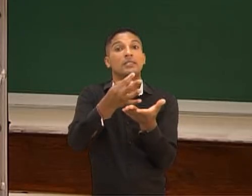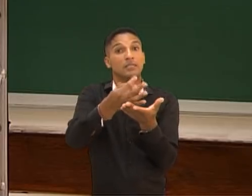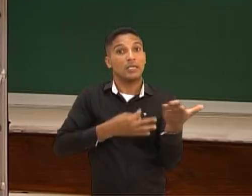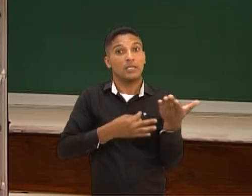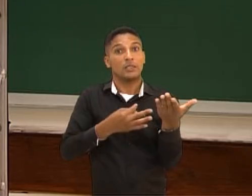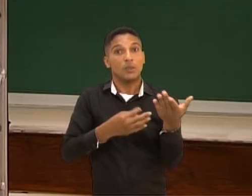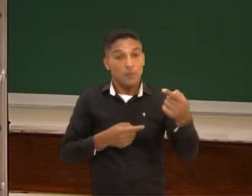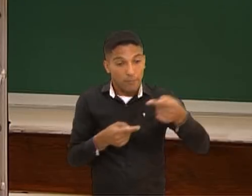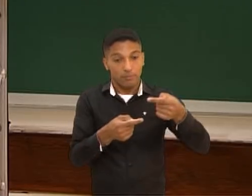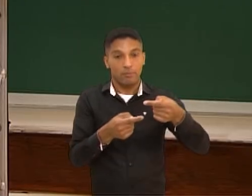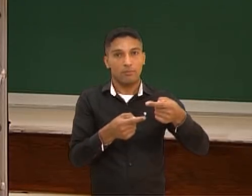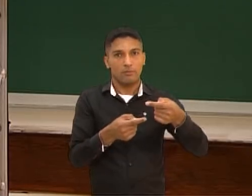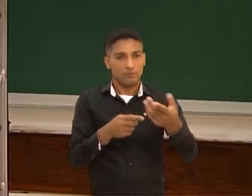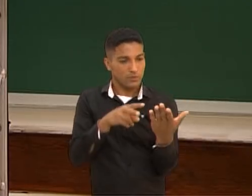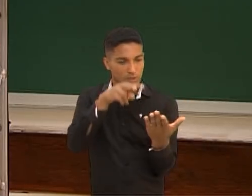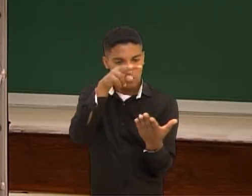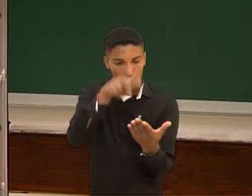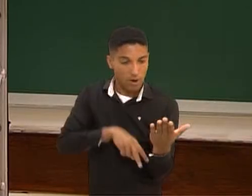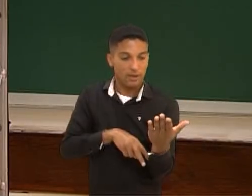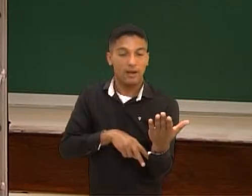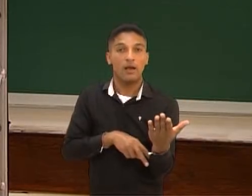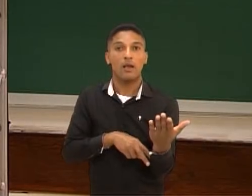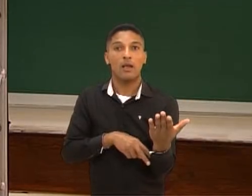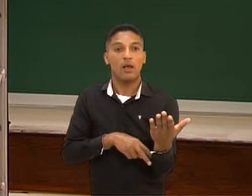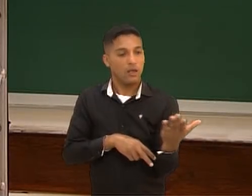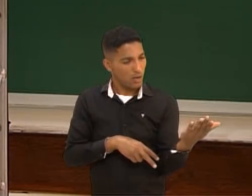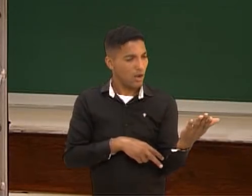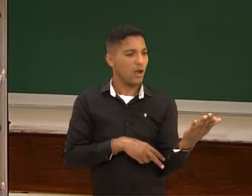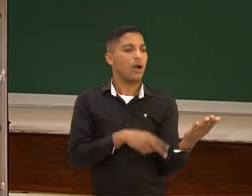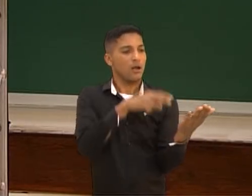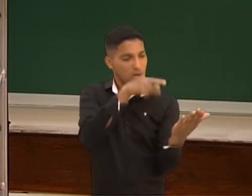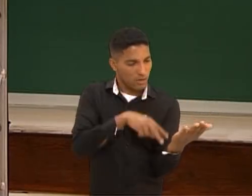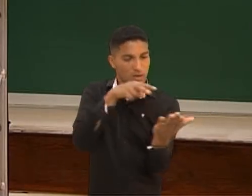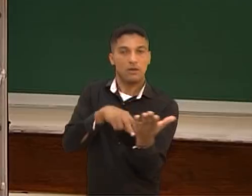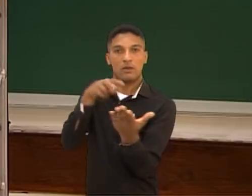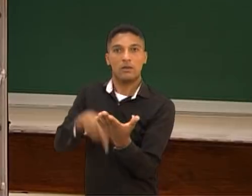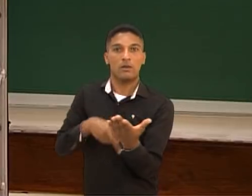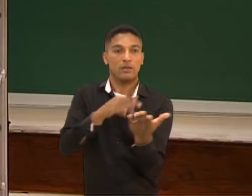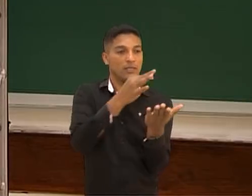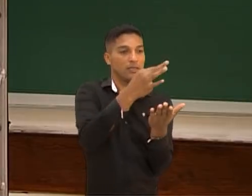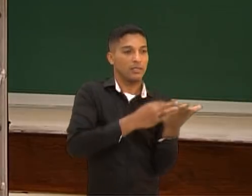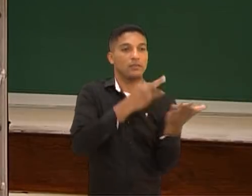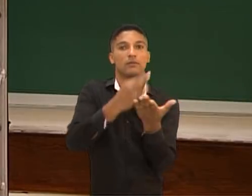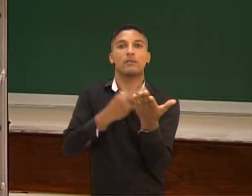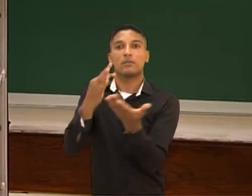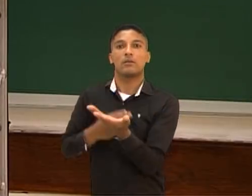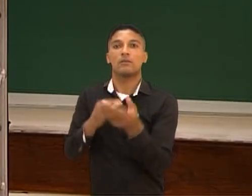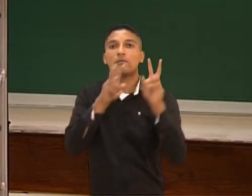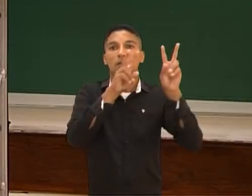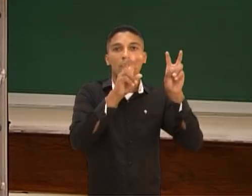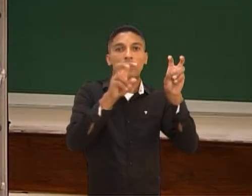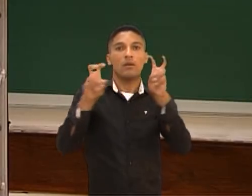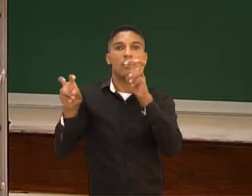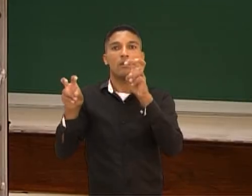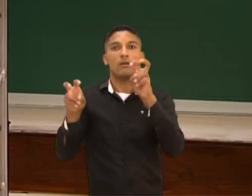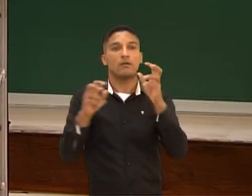quando a gente vai dizer, não, esse texto é dissertativo, ou esse texto é informativo, ou ele é um